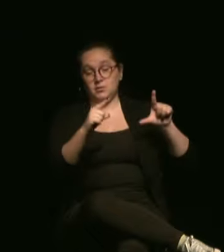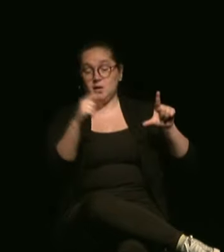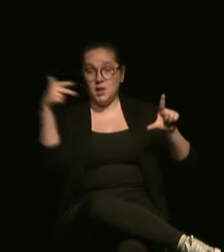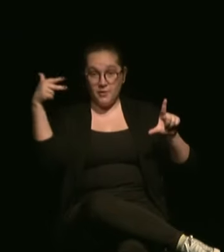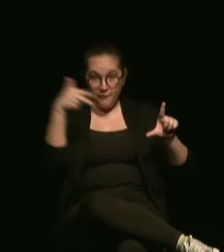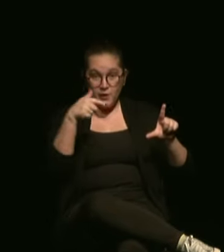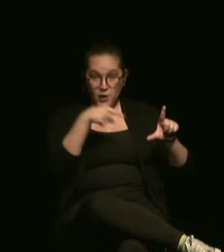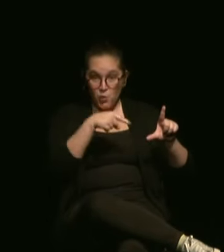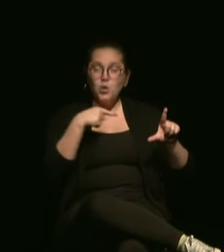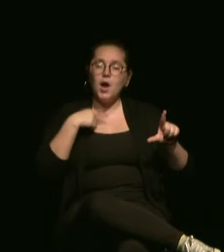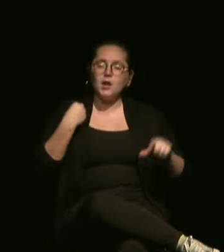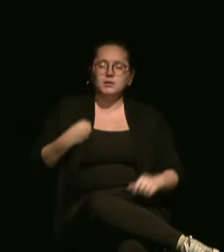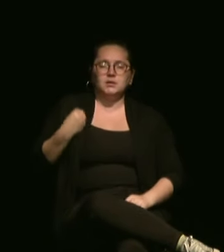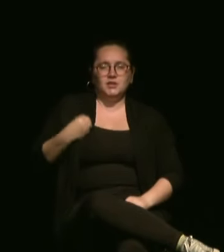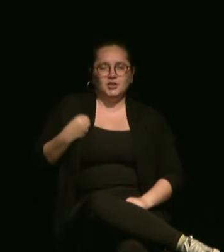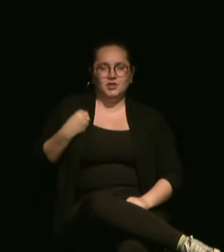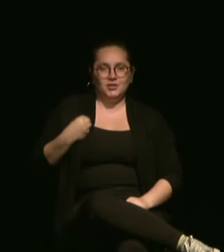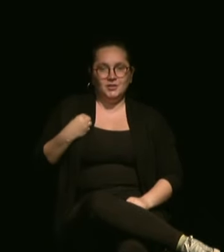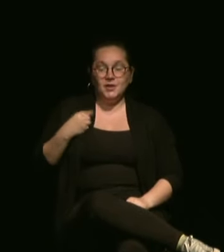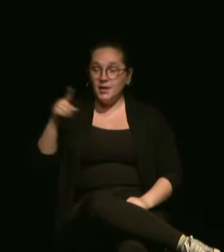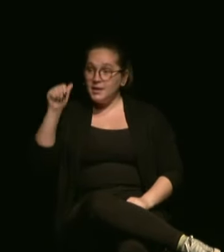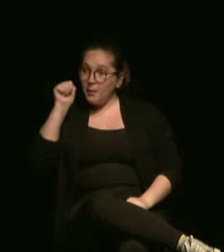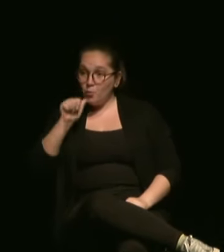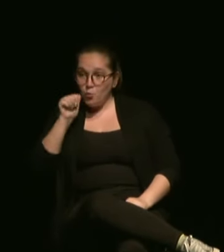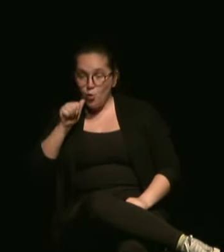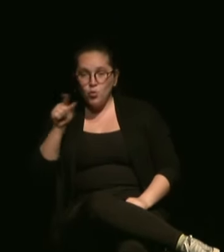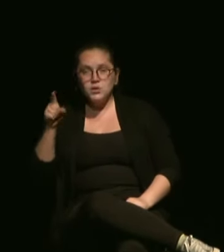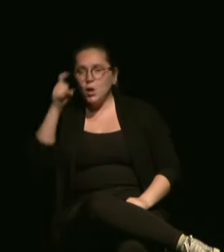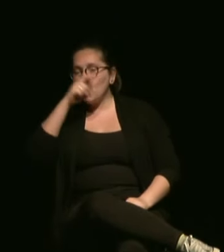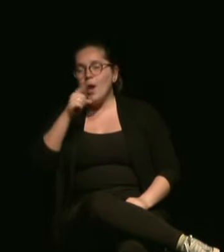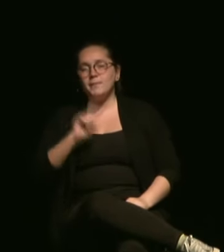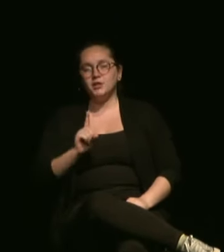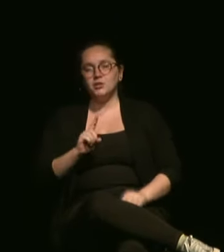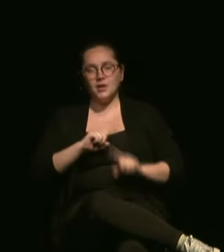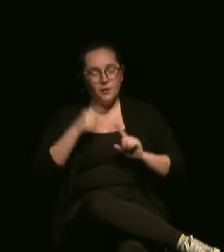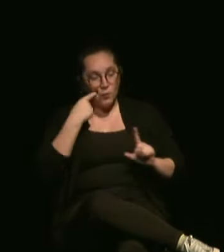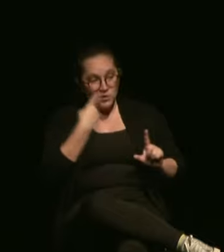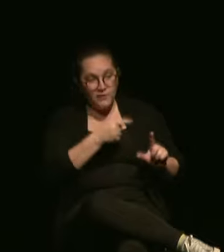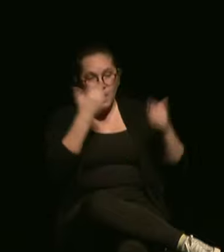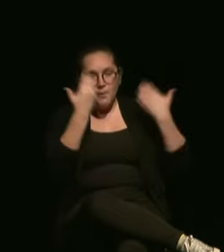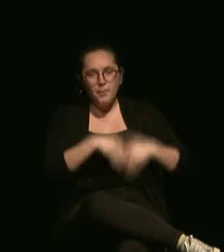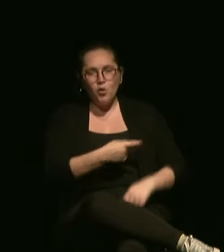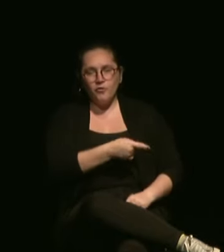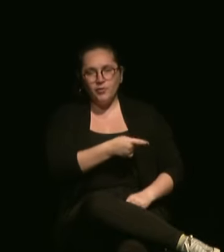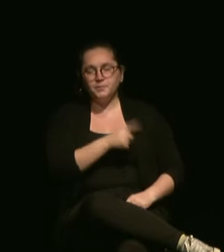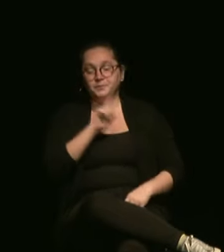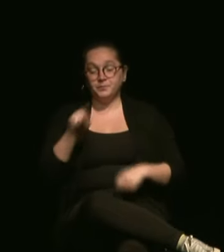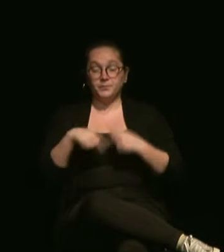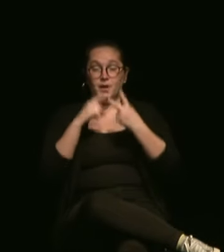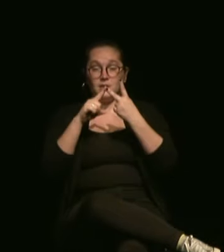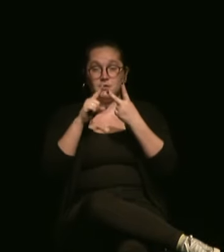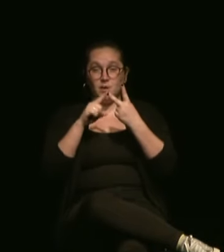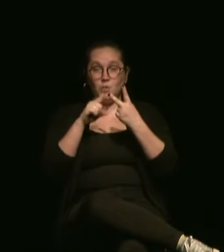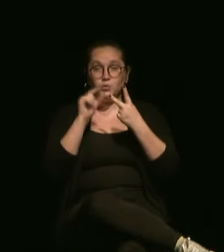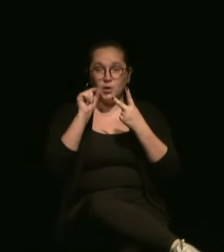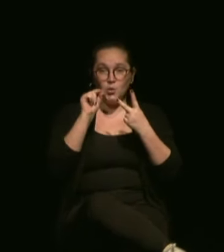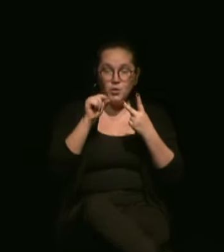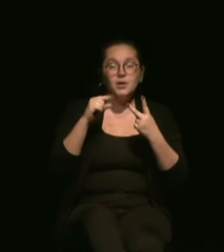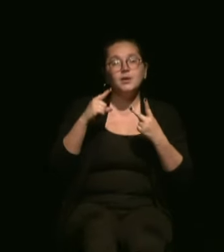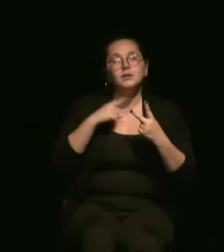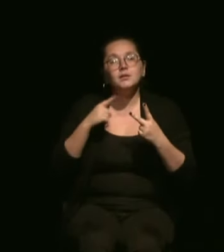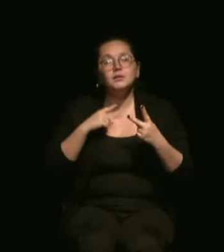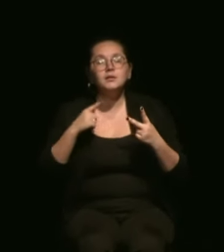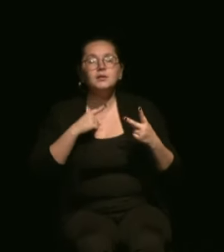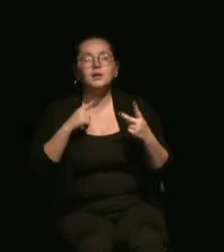imagem existe e essa moça não tá mentindo para a câmera. A segunda coisa que tem é que tem um plano numa